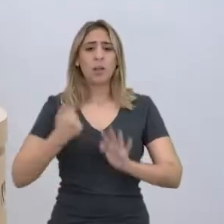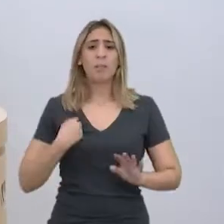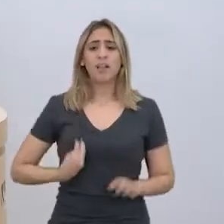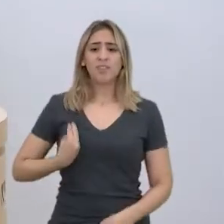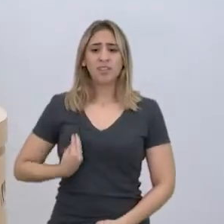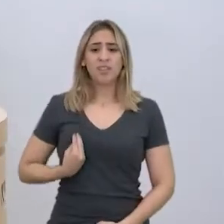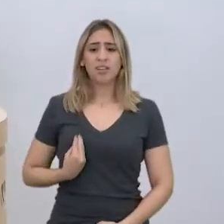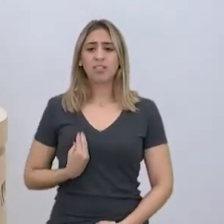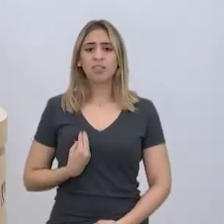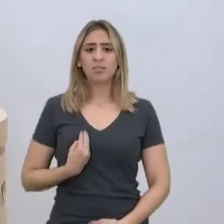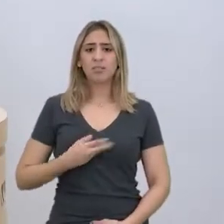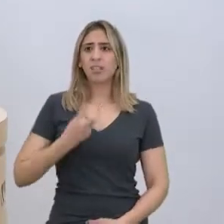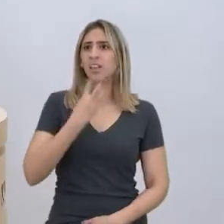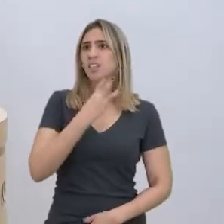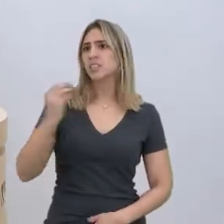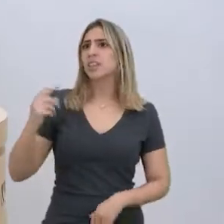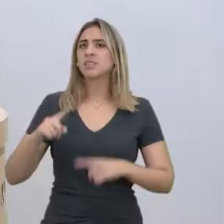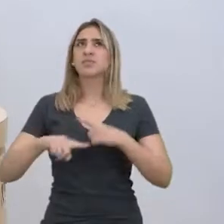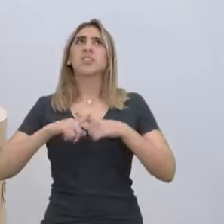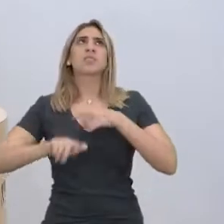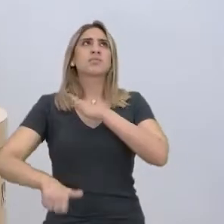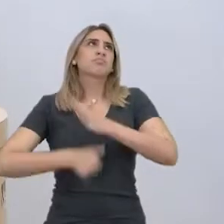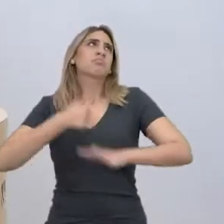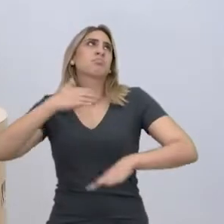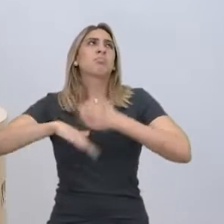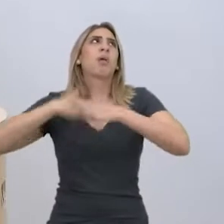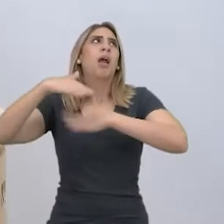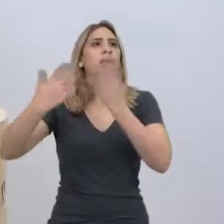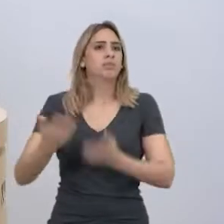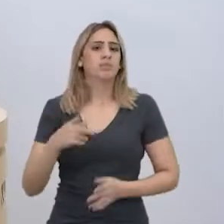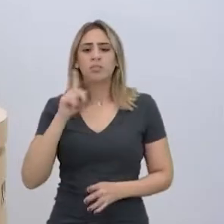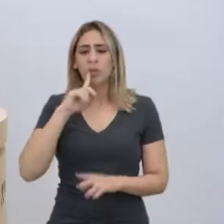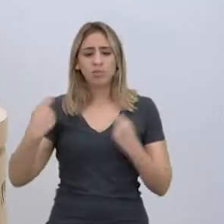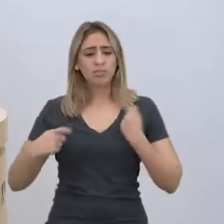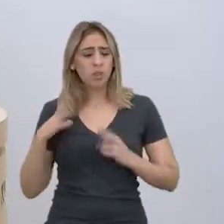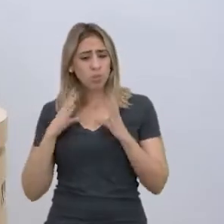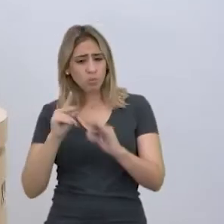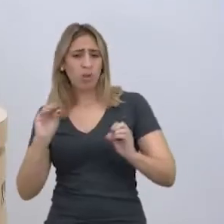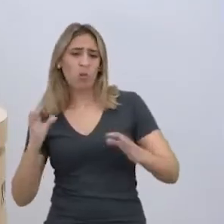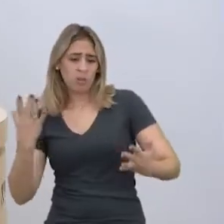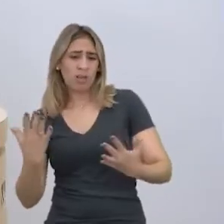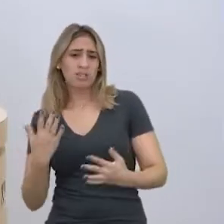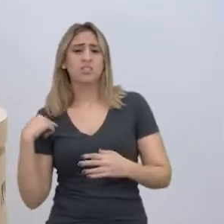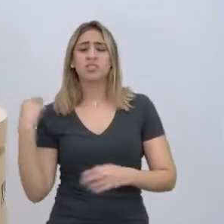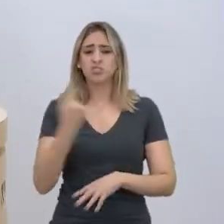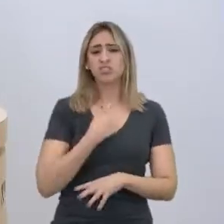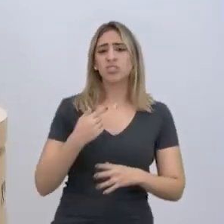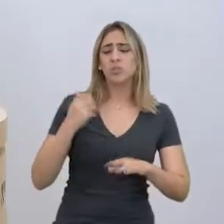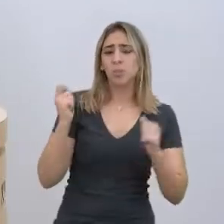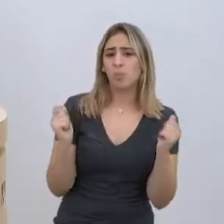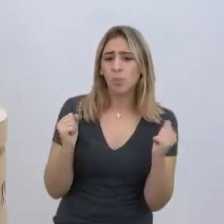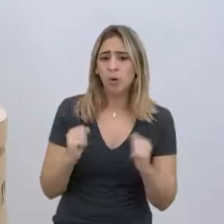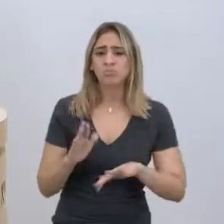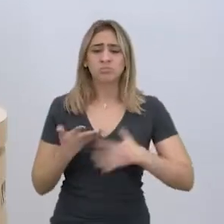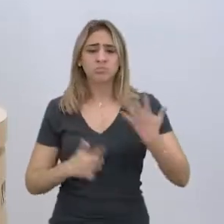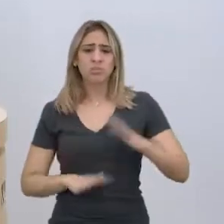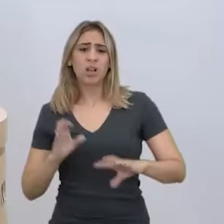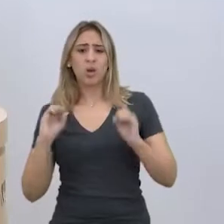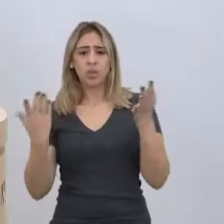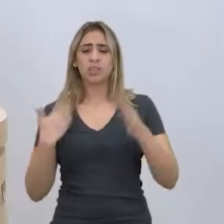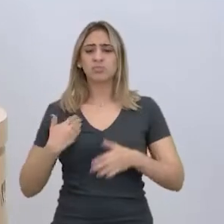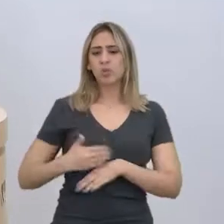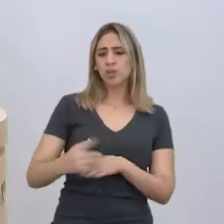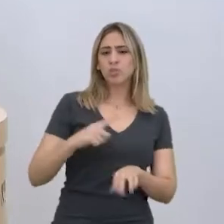vida em 300%. E não necessariamente isso acontece. Às vezes a gente pode até sentir que acontece durante